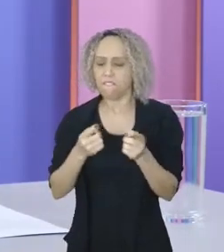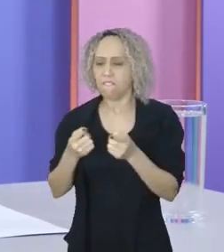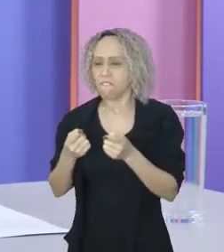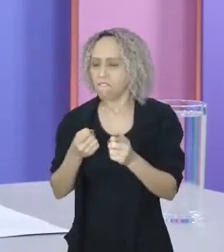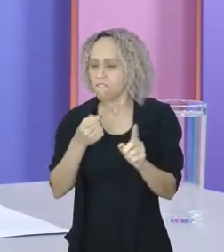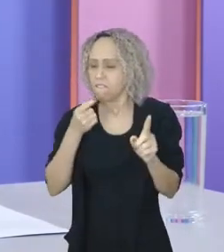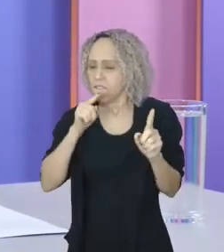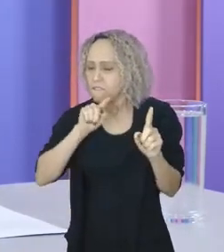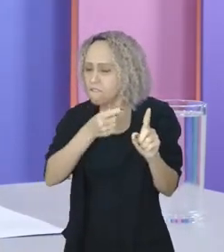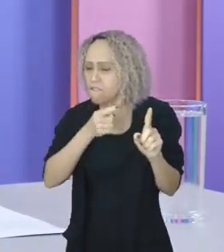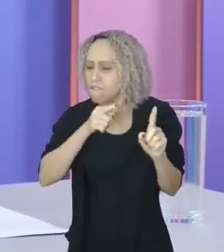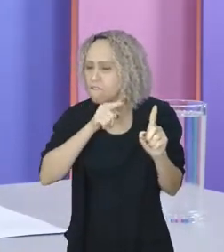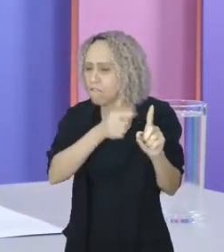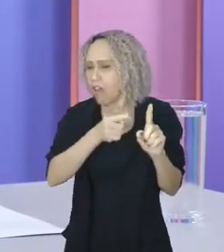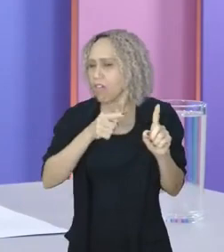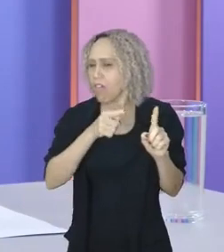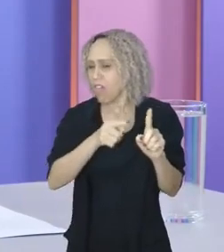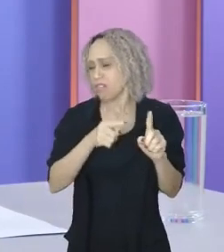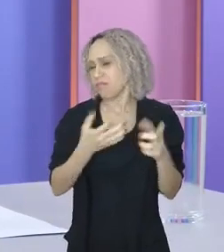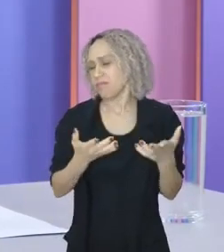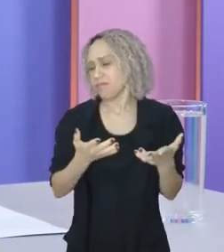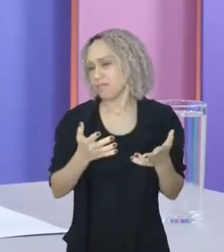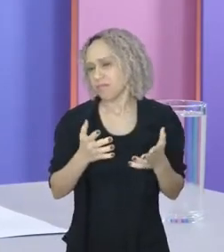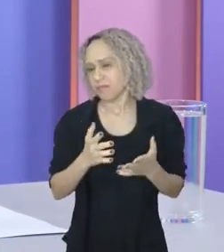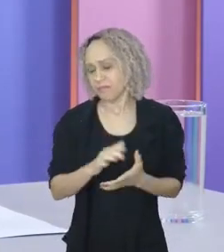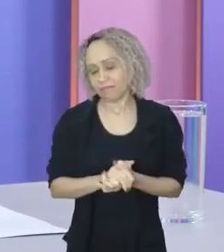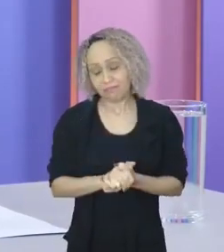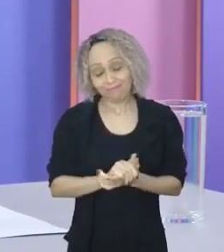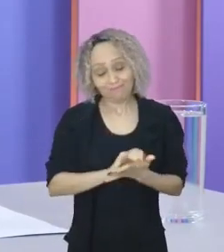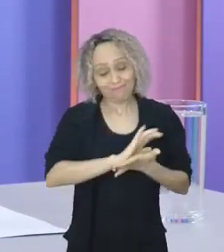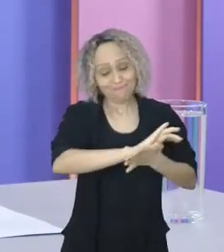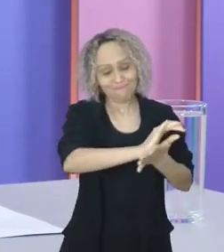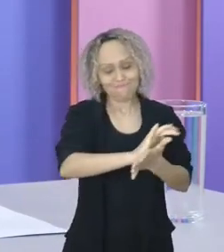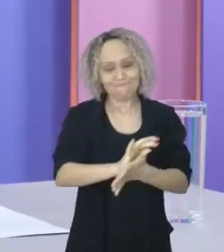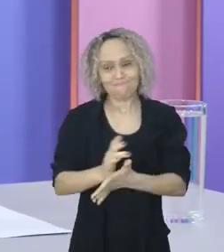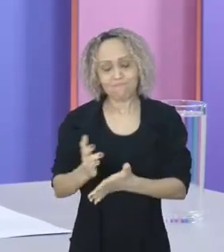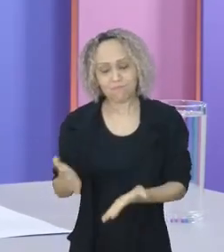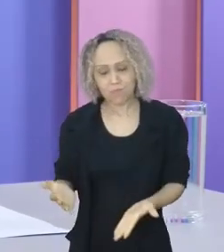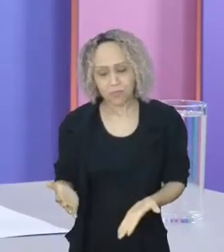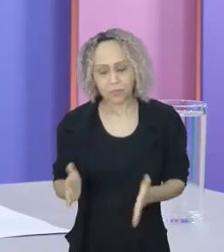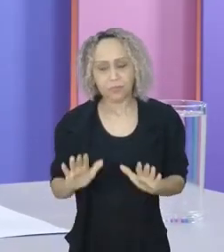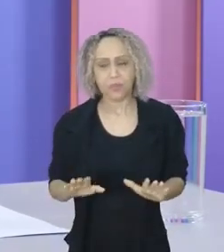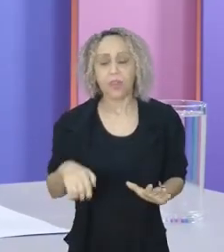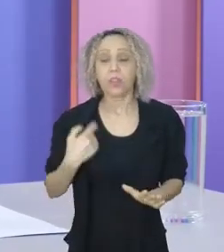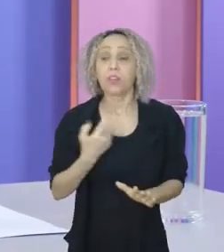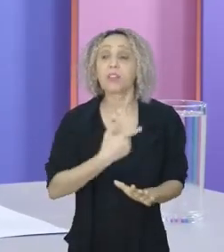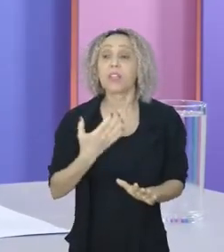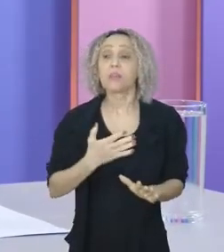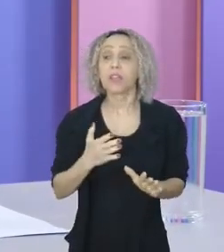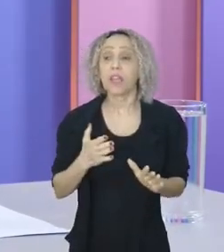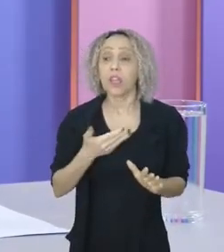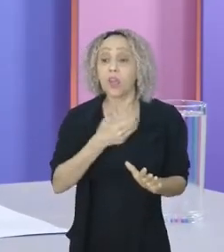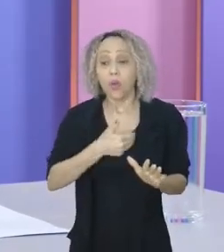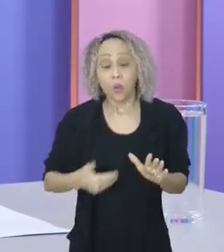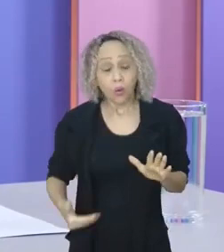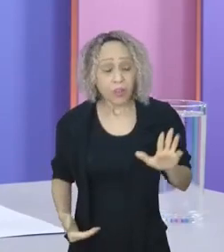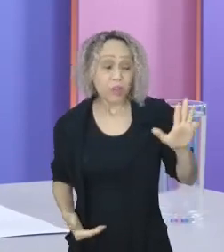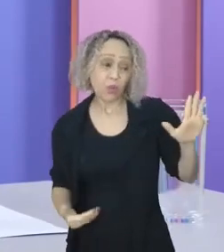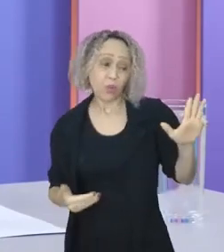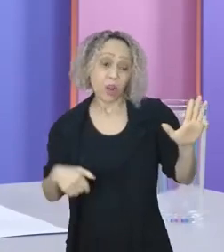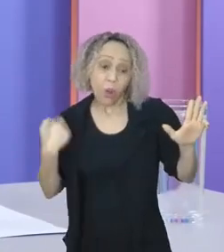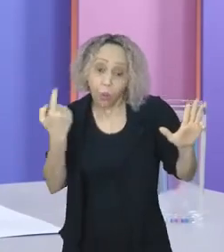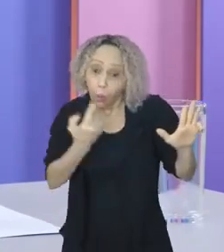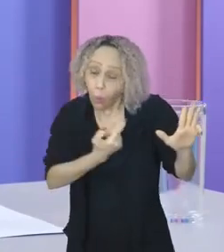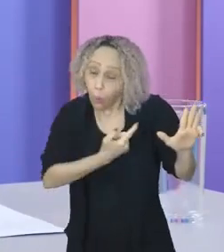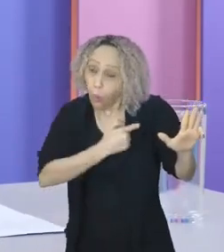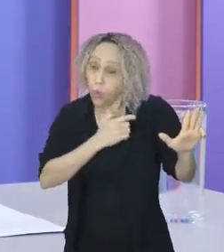negligenciado pelo sistema de justiça brasileiro. Então, nós queremos que o governo do presidente Lula, que o nosso governo